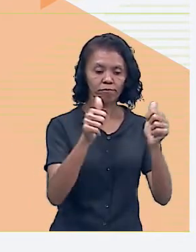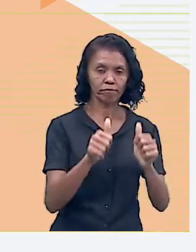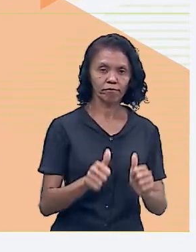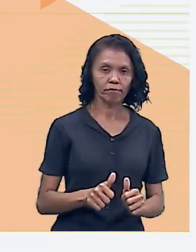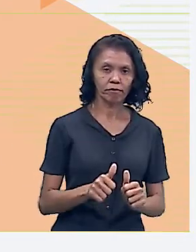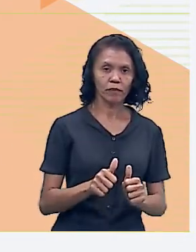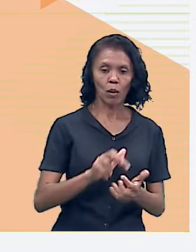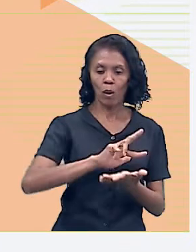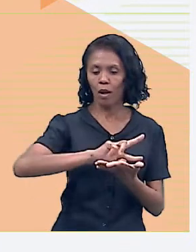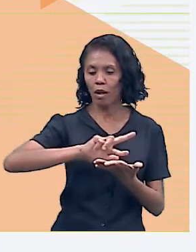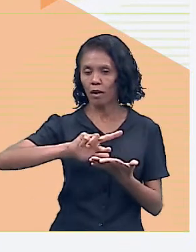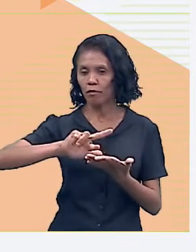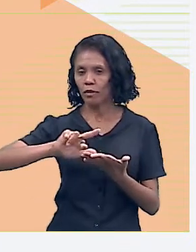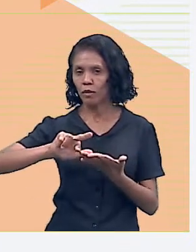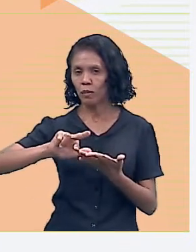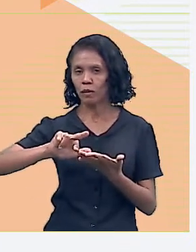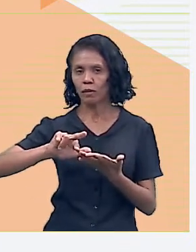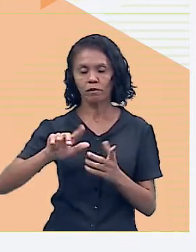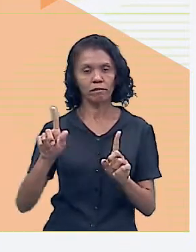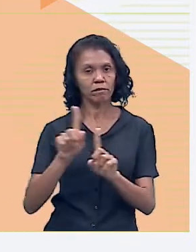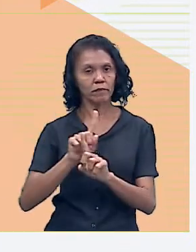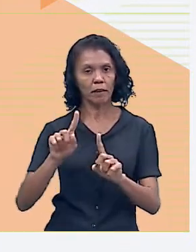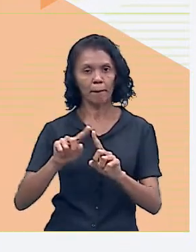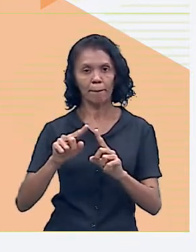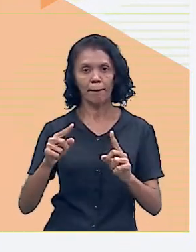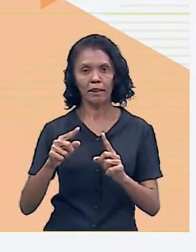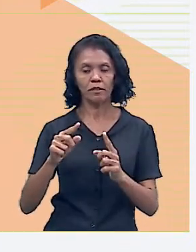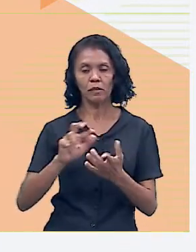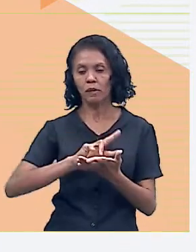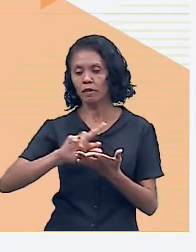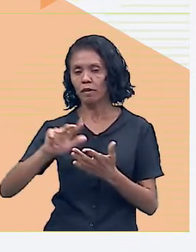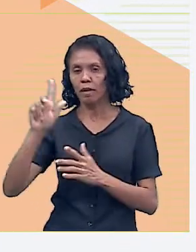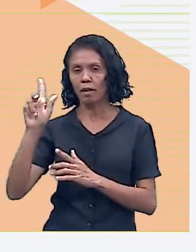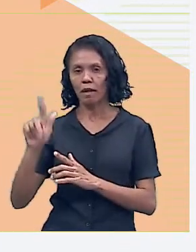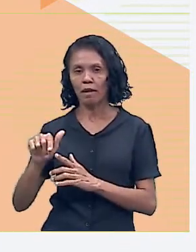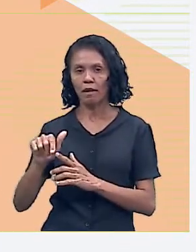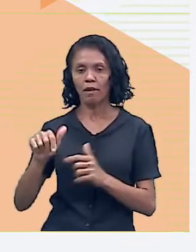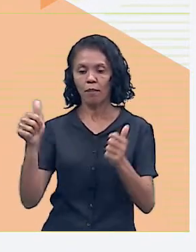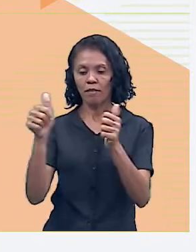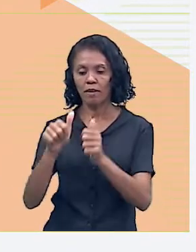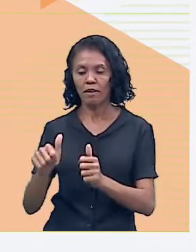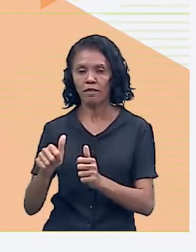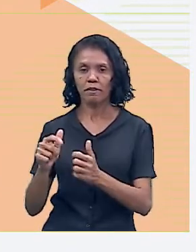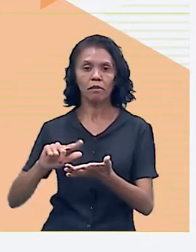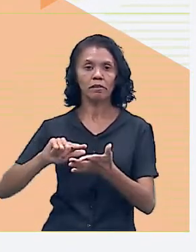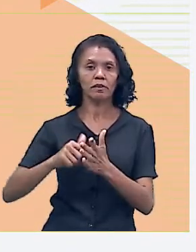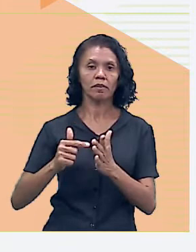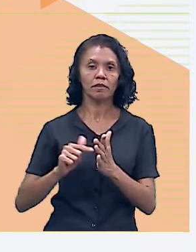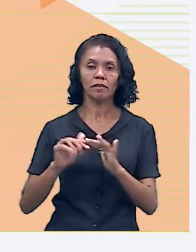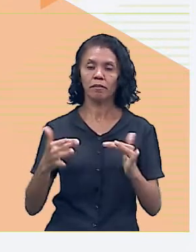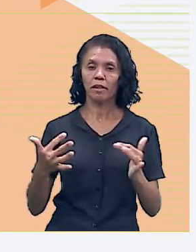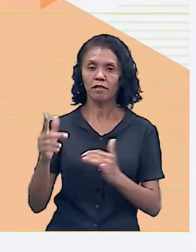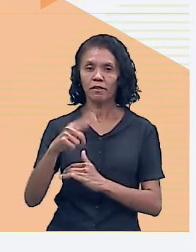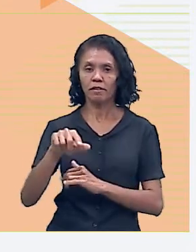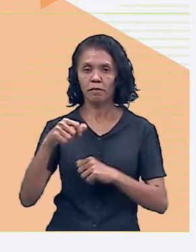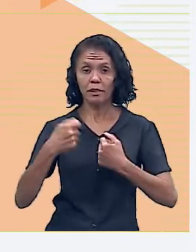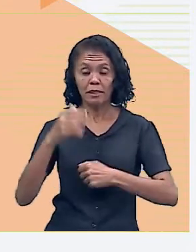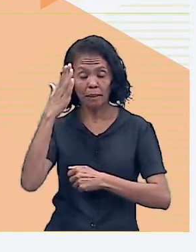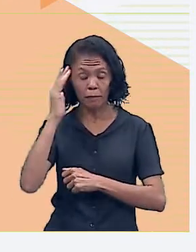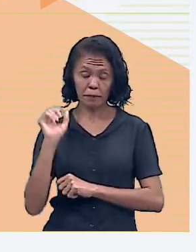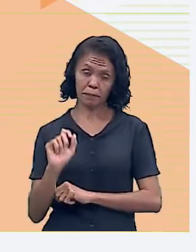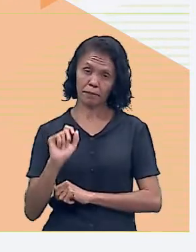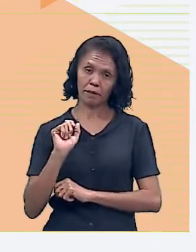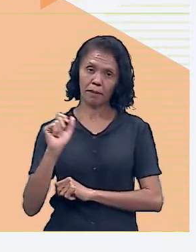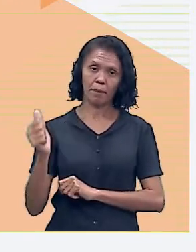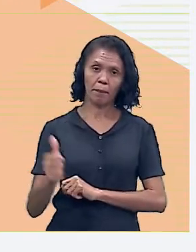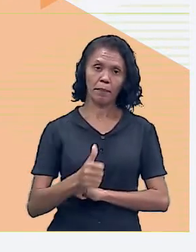o repertório embora ele seja grande parte da avaliação dessa nota mas o que que vocês também devem levar em consideração